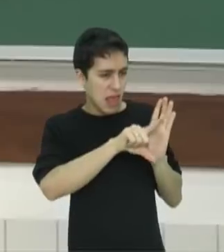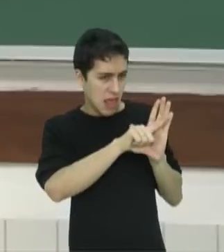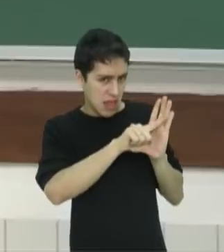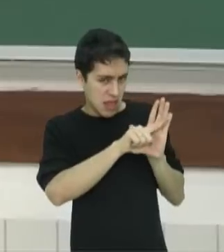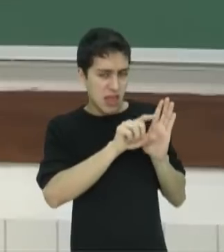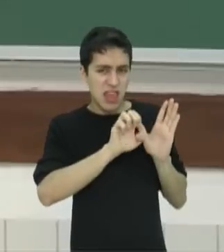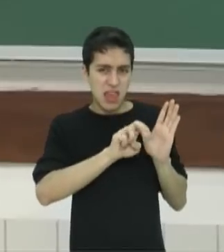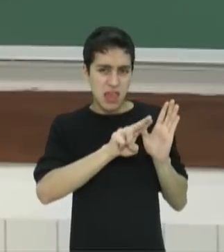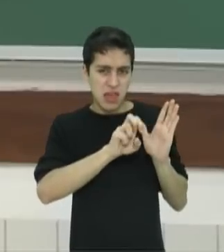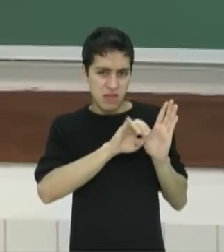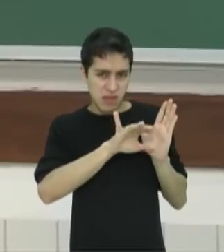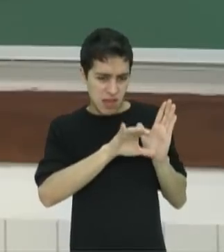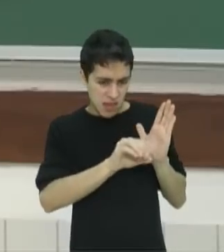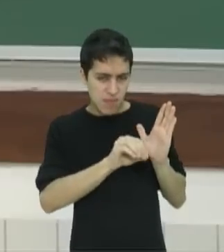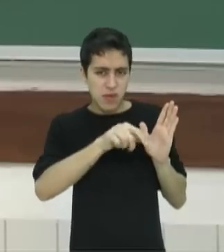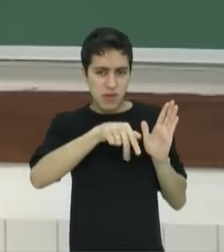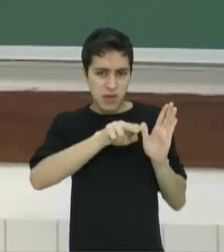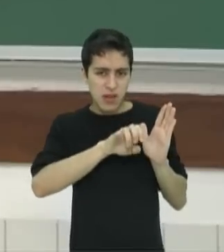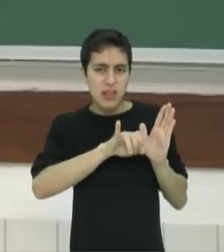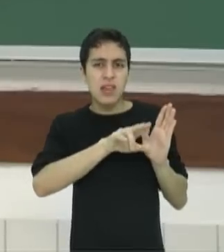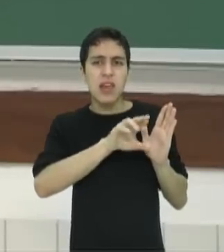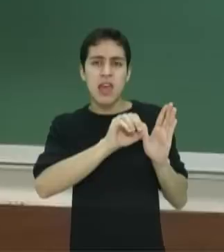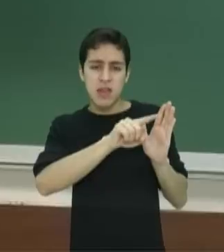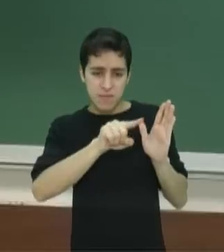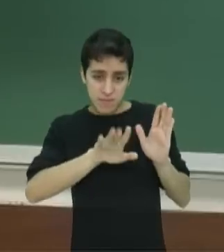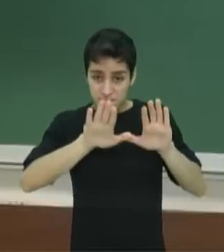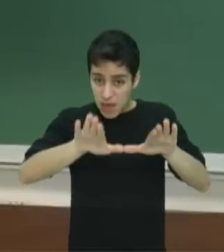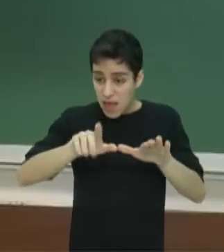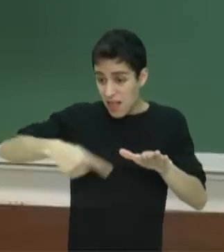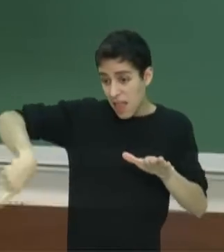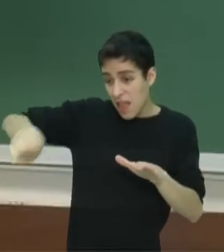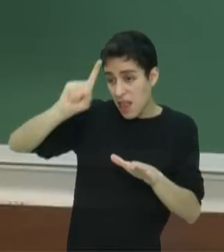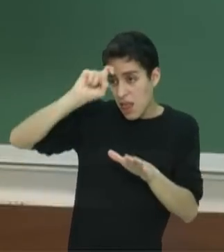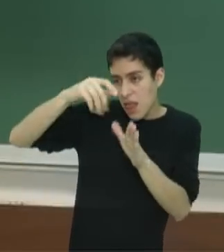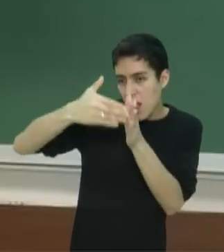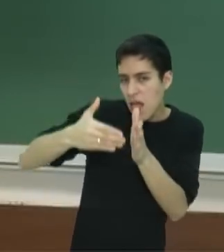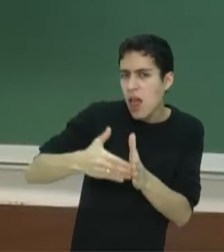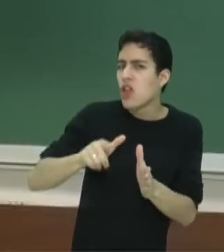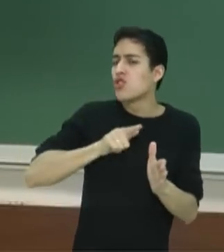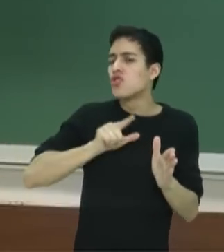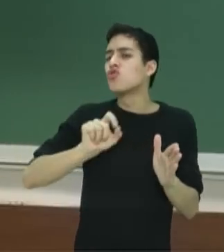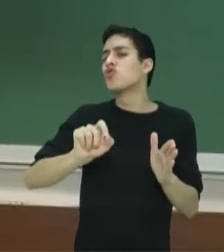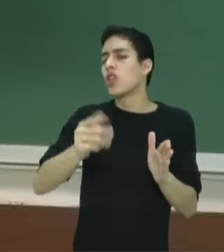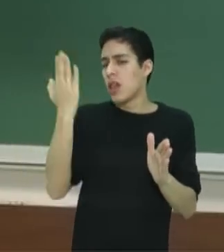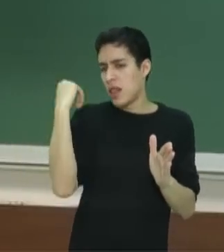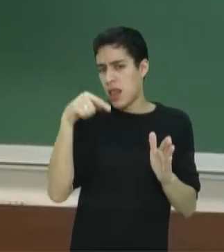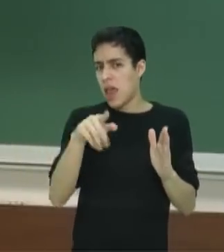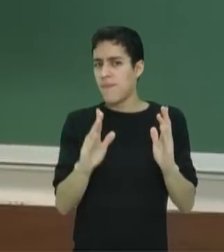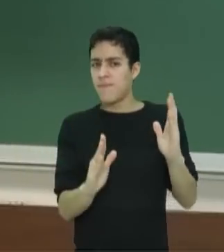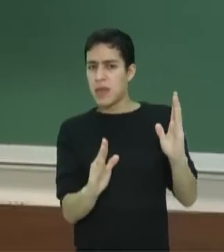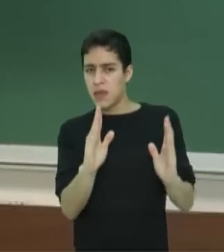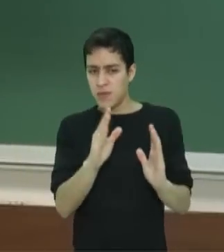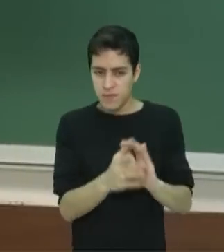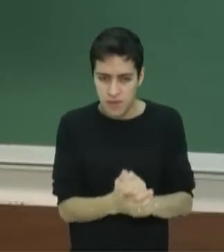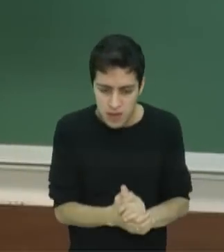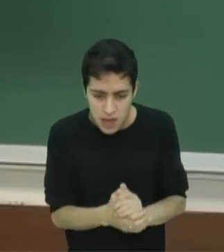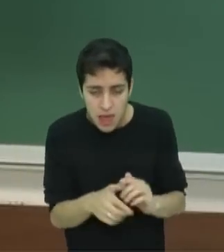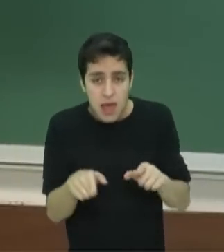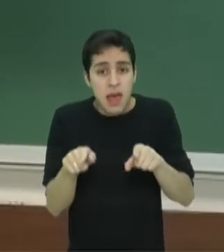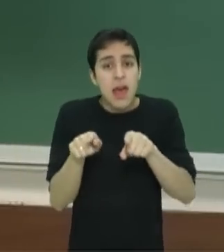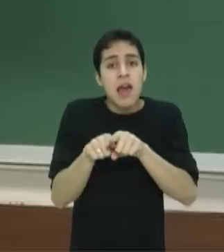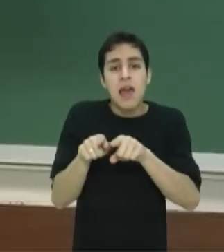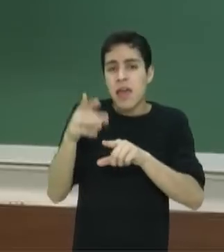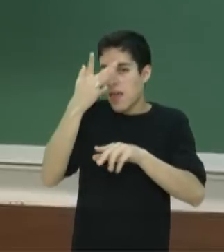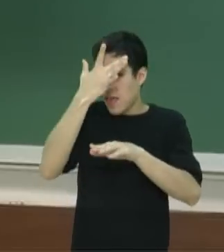não sozinha. Temos também as dificuldades que os imigrantes tinham na época. Além disso, alguns imigrantes